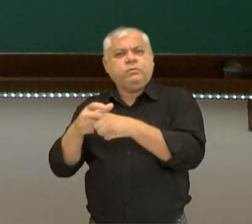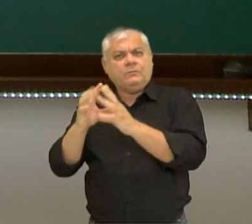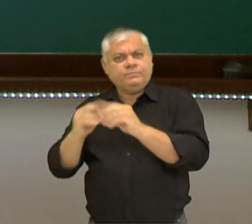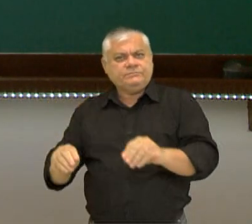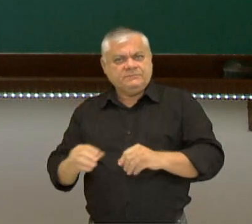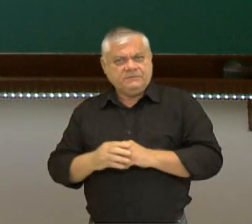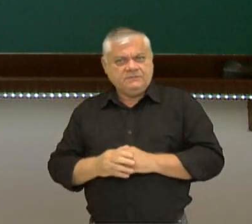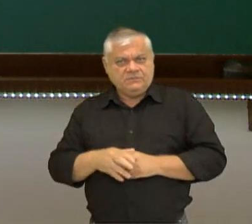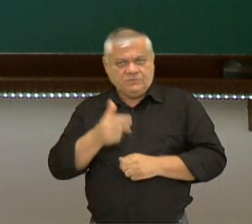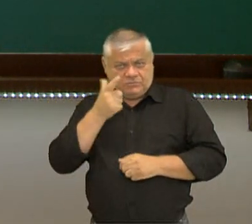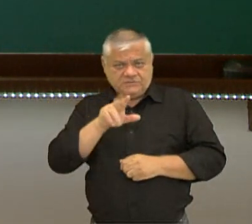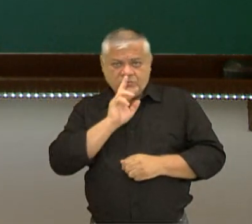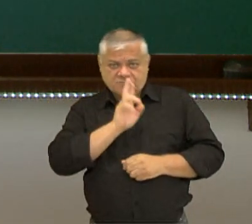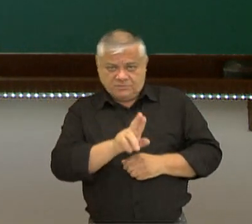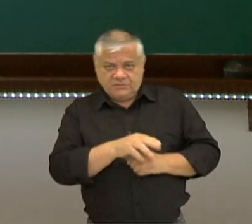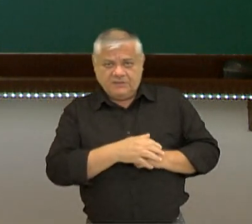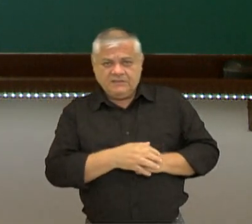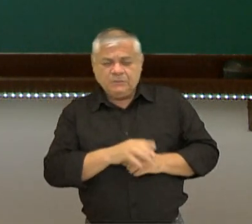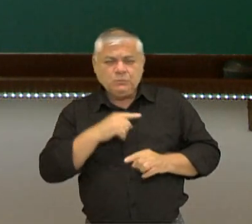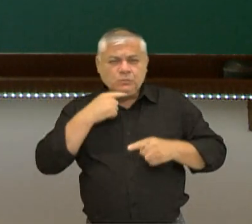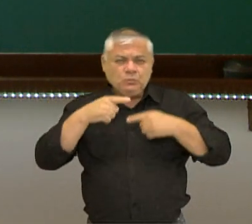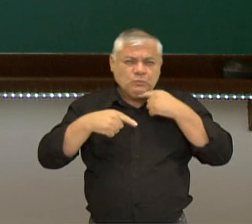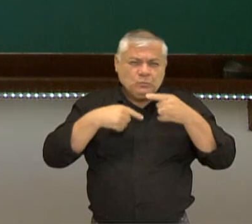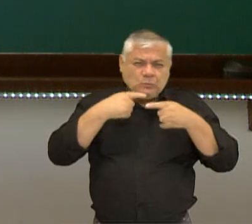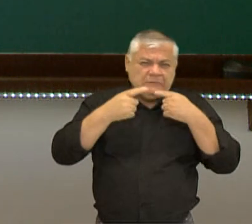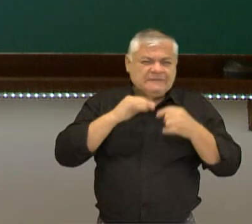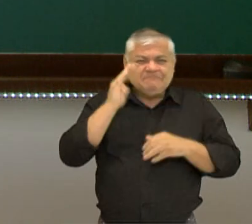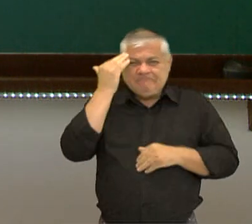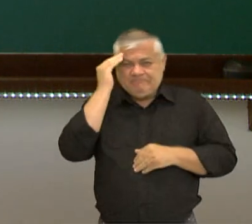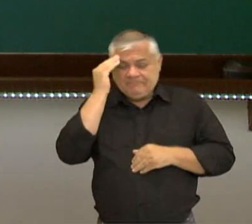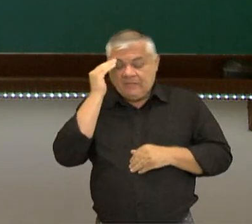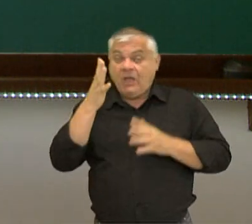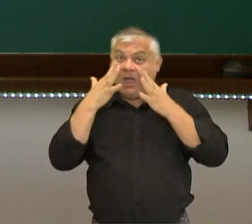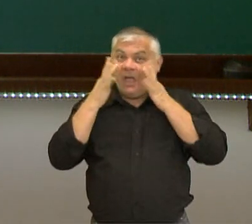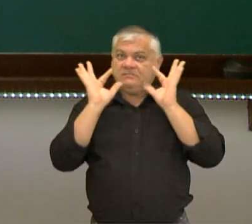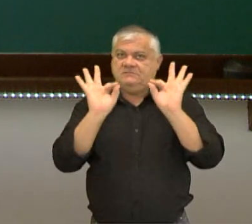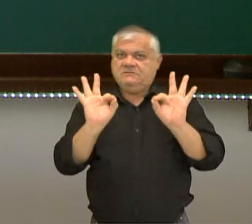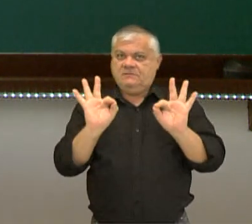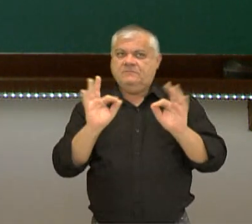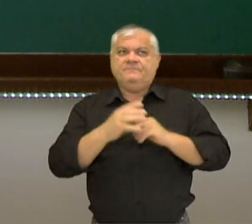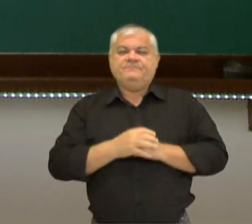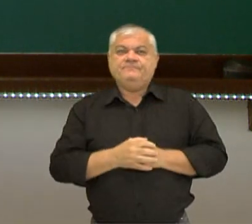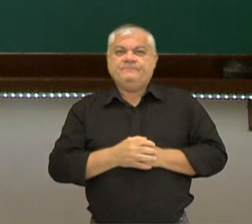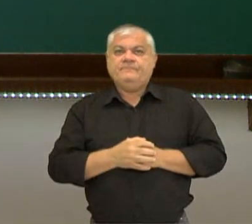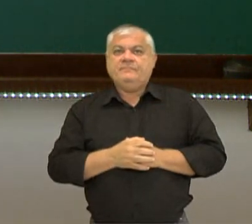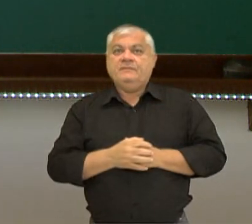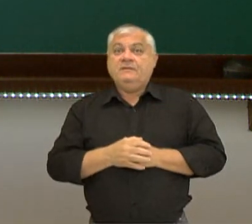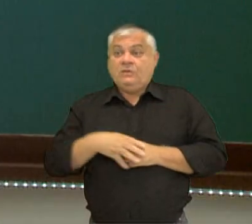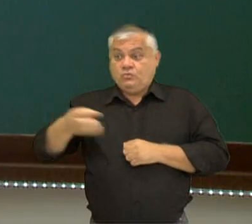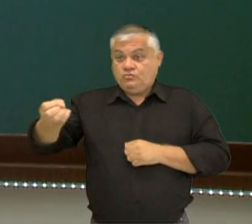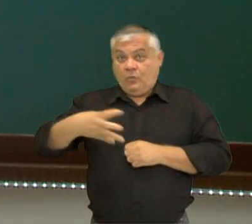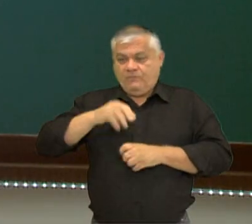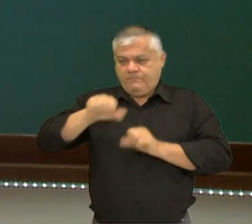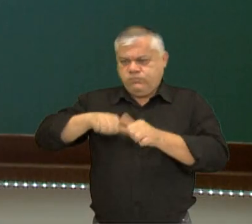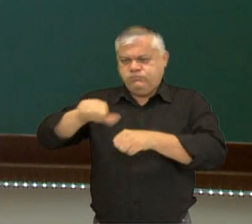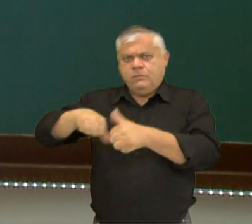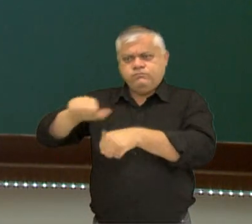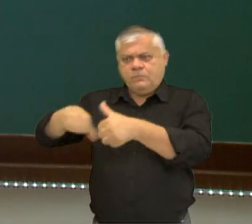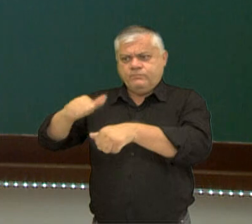conseguiu responder aí? Se ficou com dúvida, se não conseguiu, presta bem atenção aqui. As novas